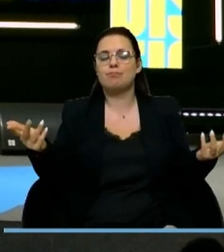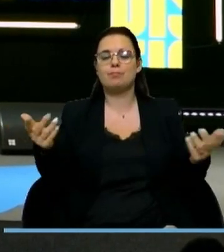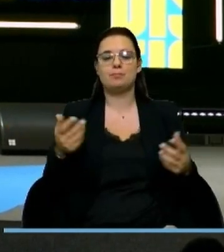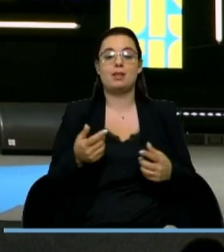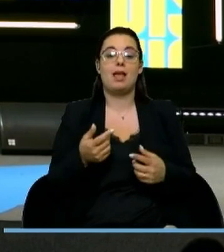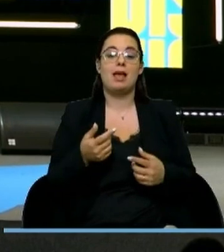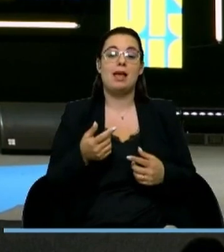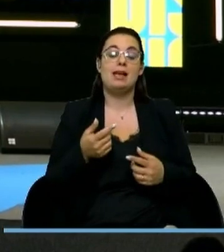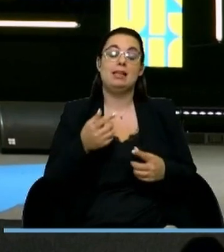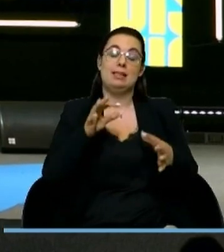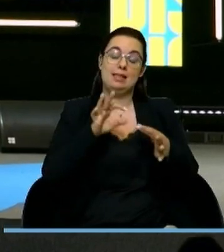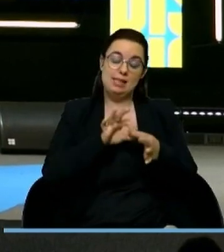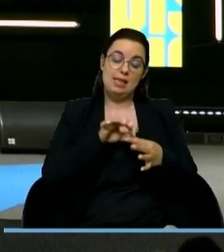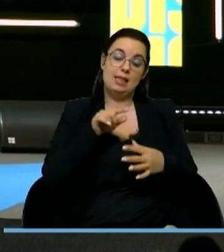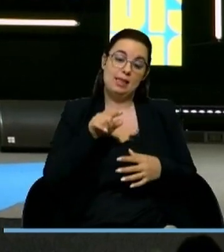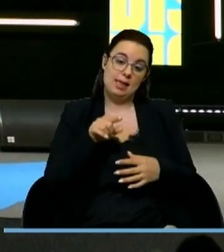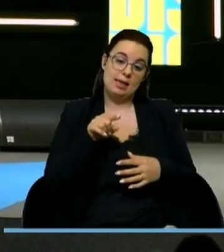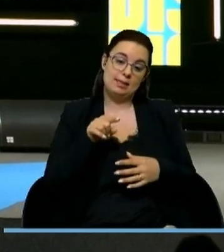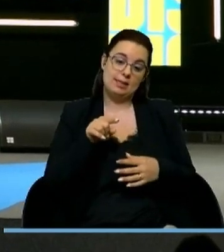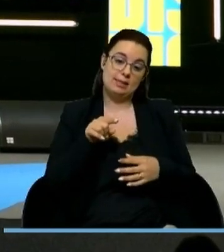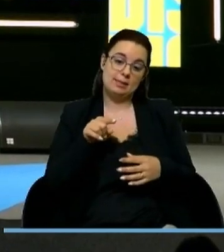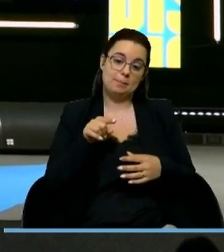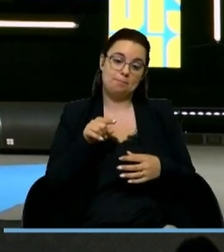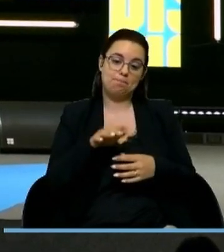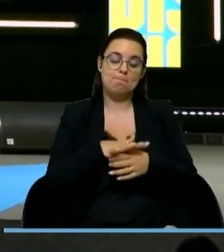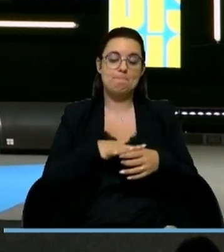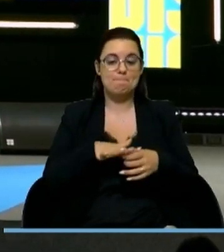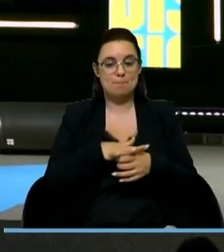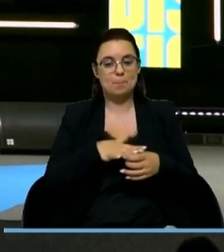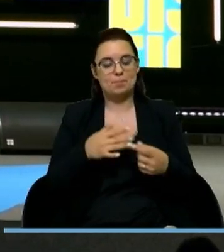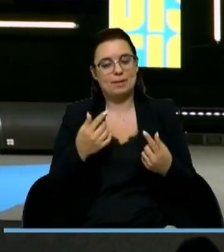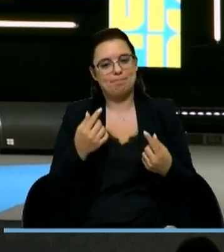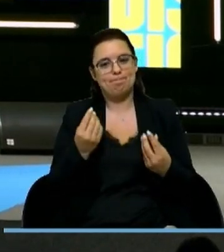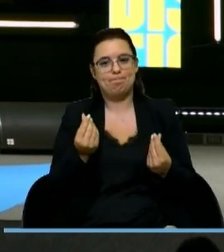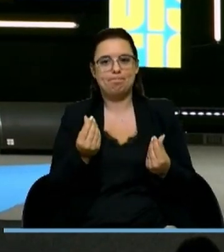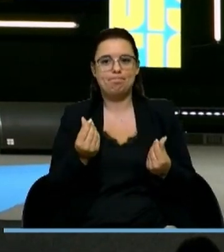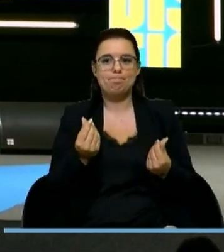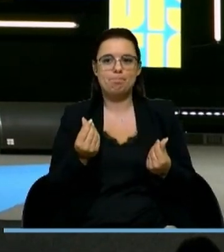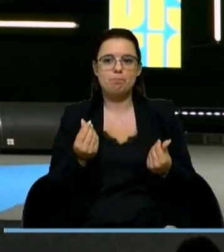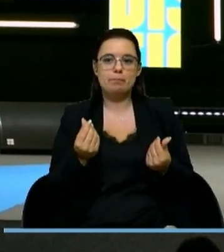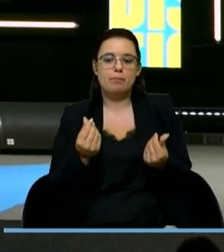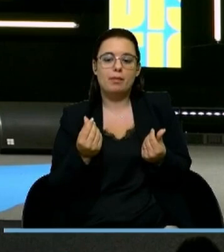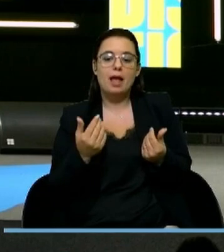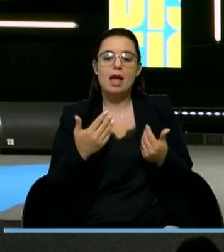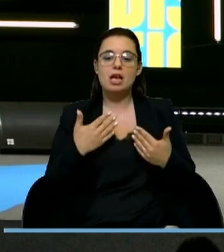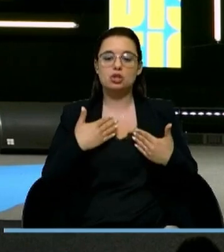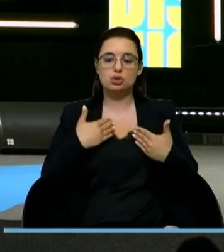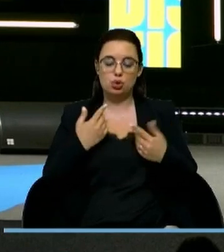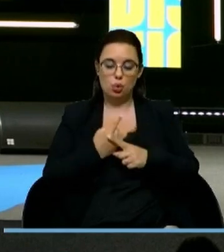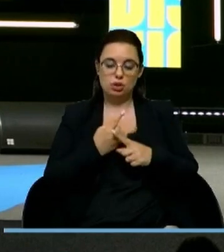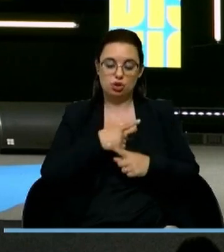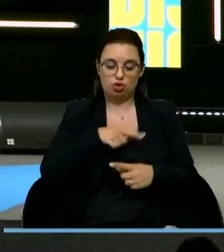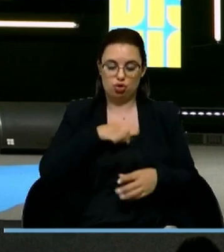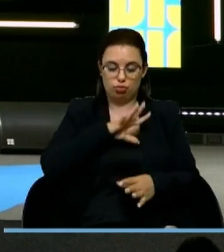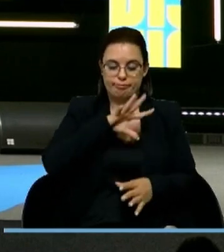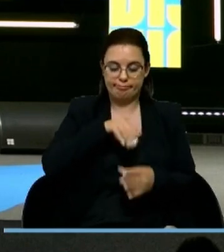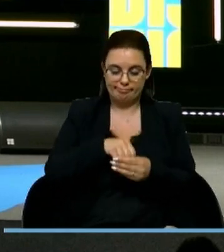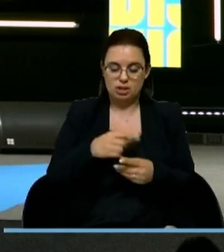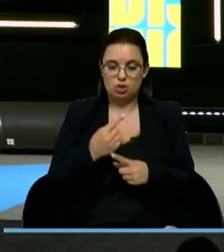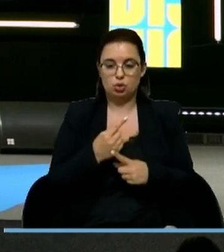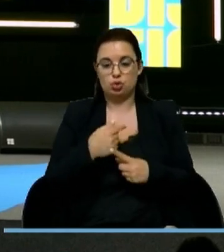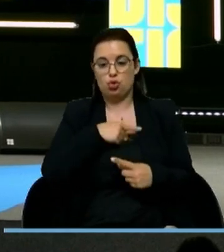relativamente a esse ponto, que é um ponto central de tudo isto, o tipo de iniciativas em que nós estamos envolvidos e aquilo que